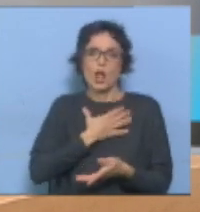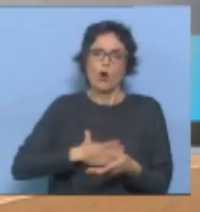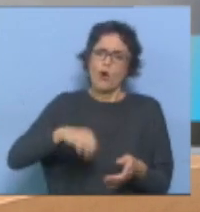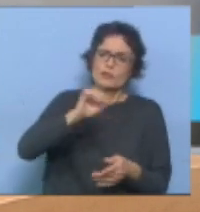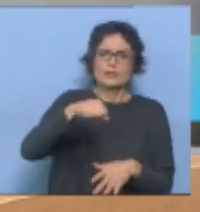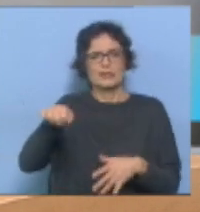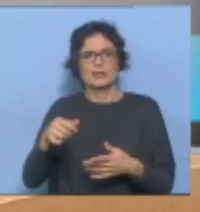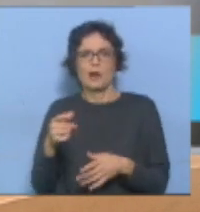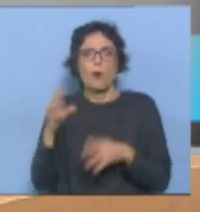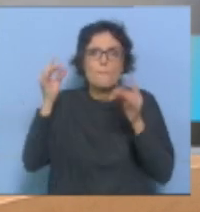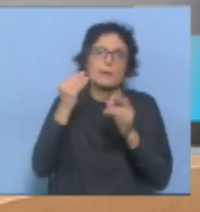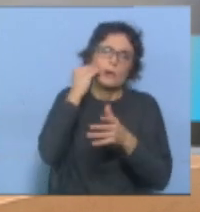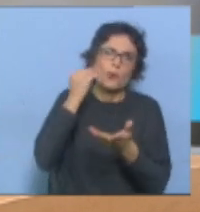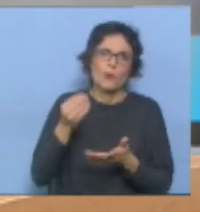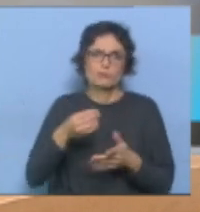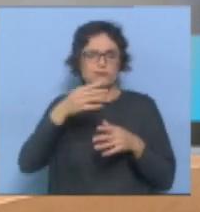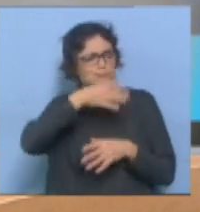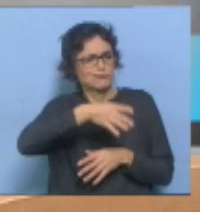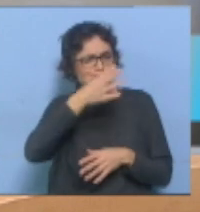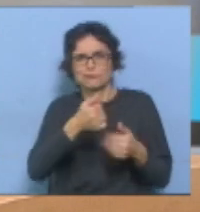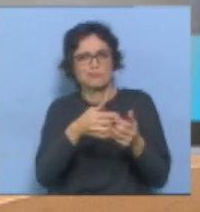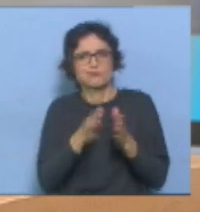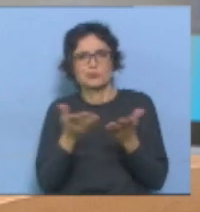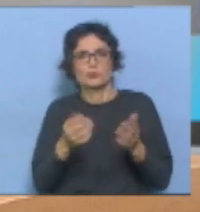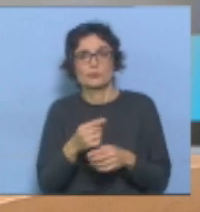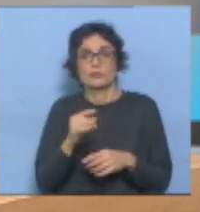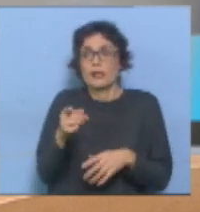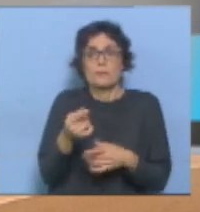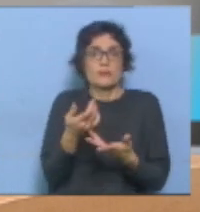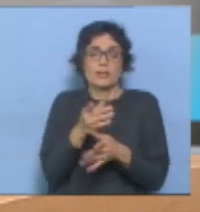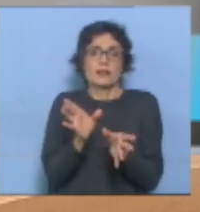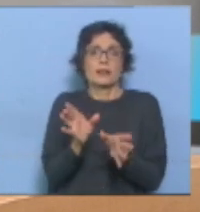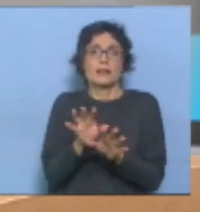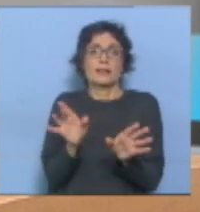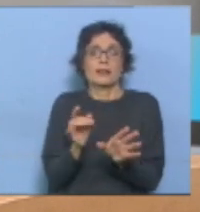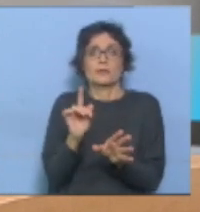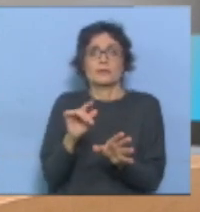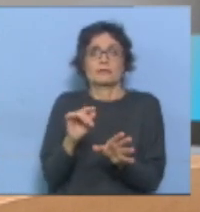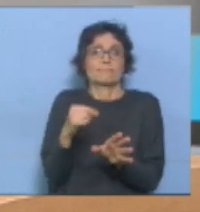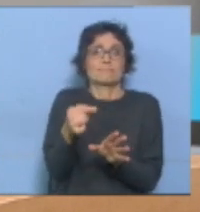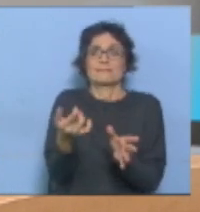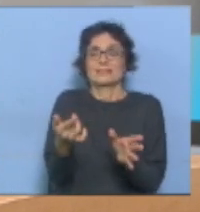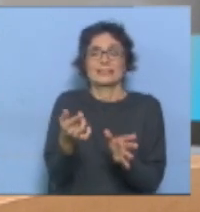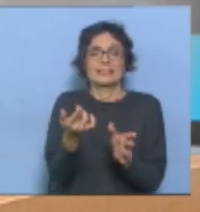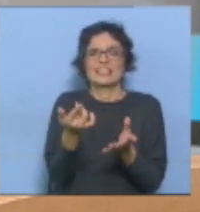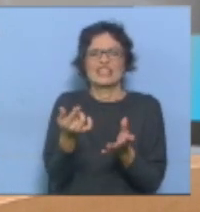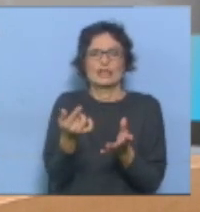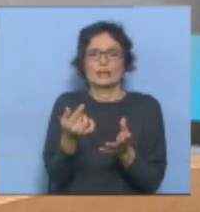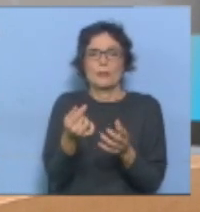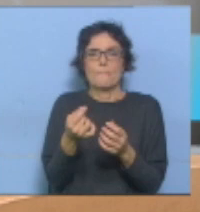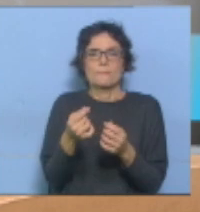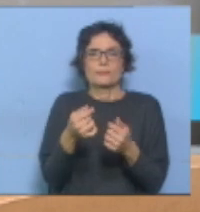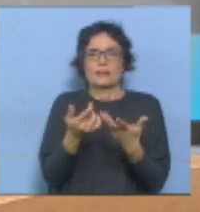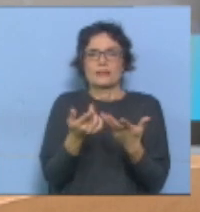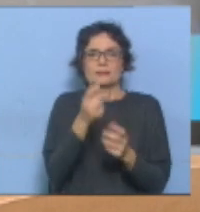que são as brincadeiras dele, e depois deixar abrir também a novas descobertas. Depois de começar a relação, depois cada um